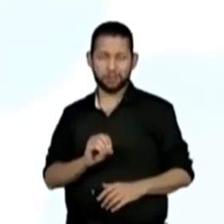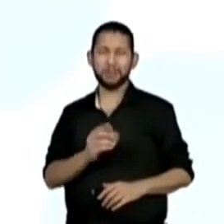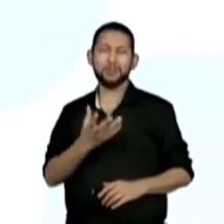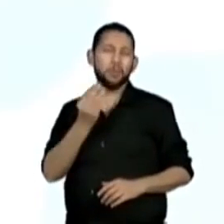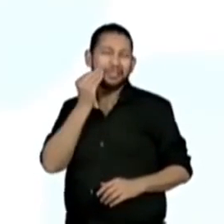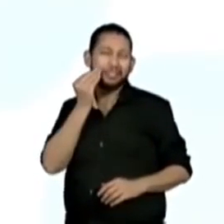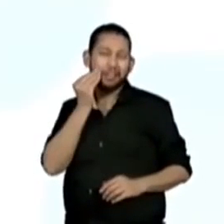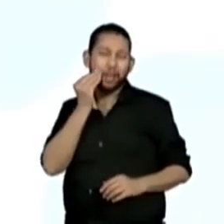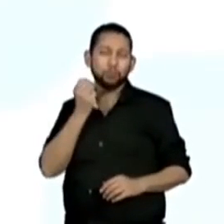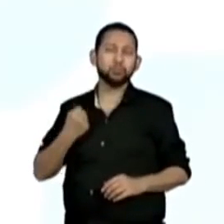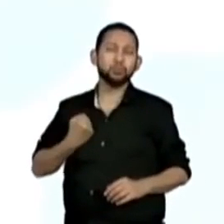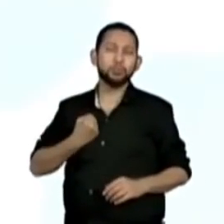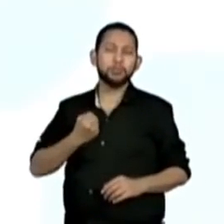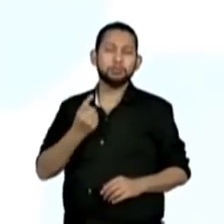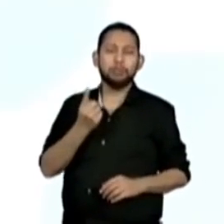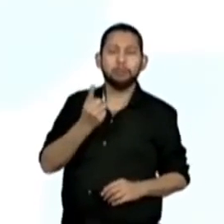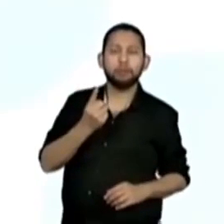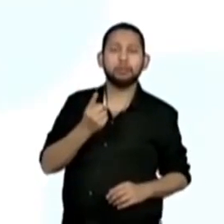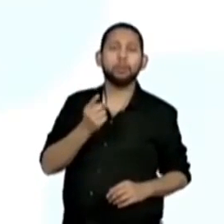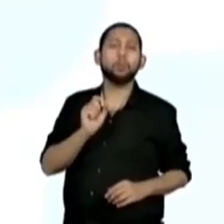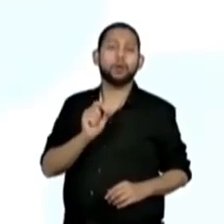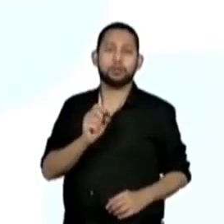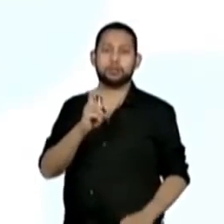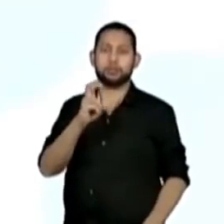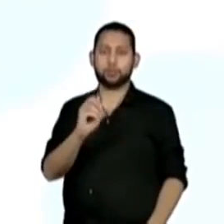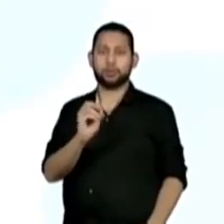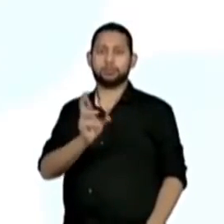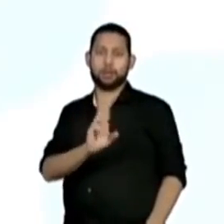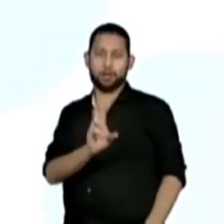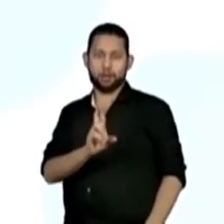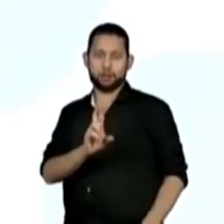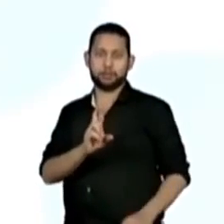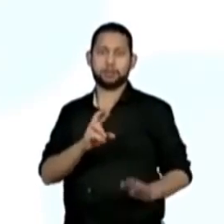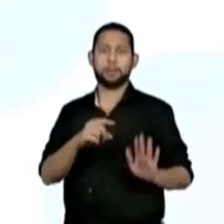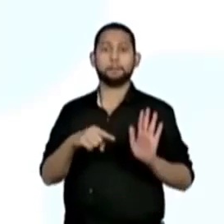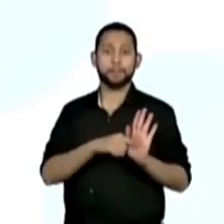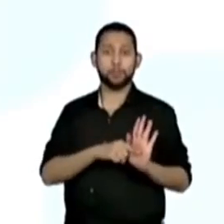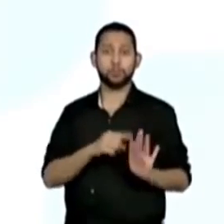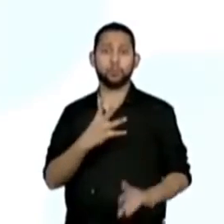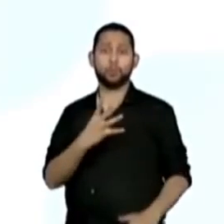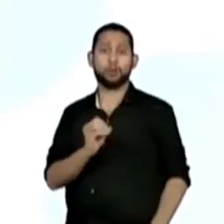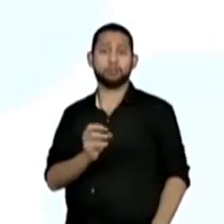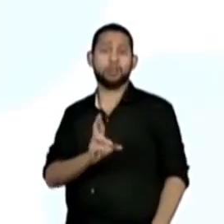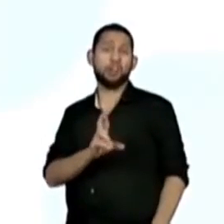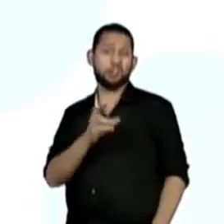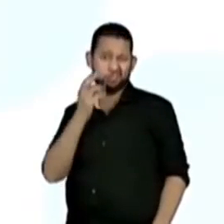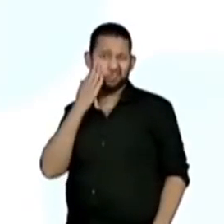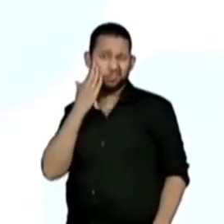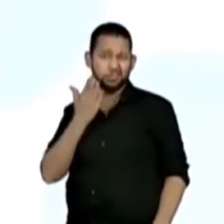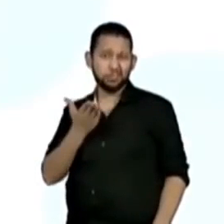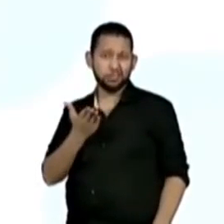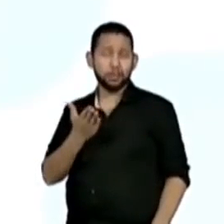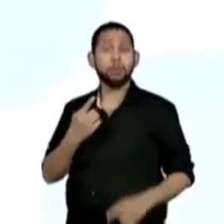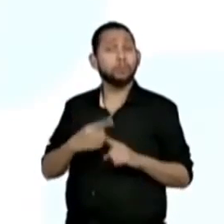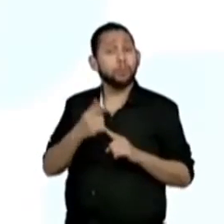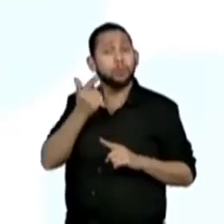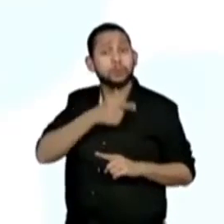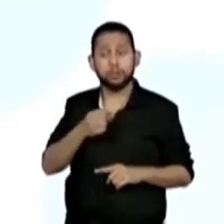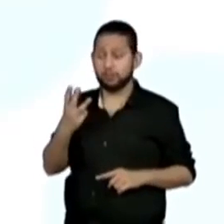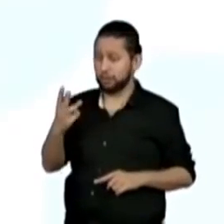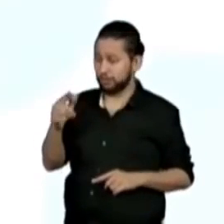arredondar eu vou pensar 50 Men R 40 eu vou completar o meu